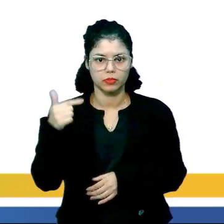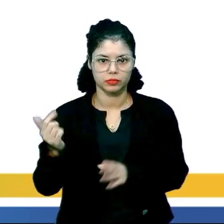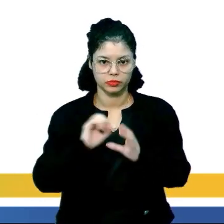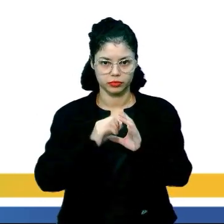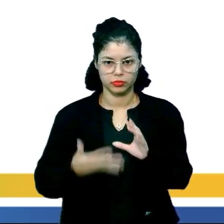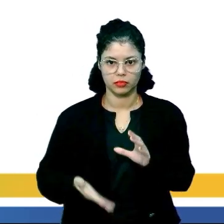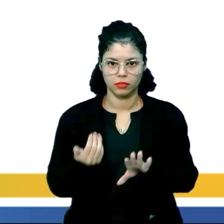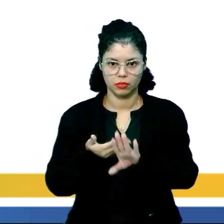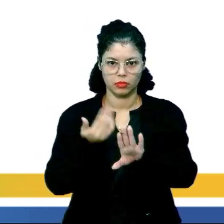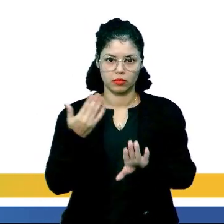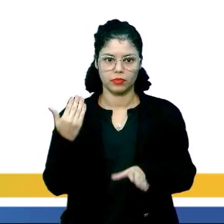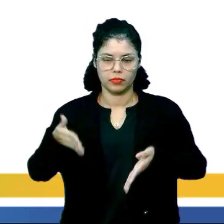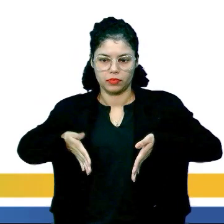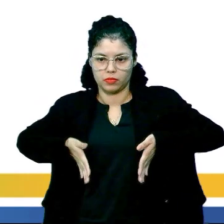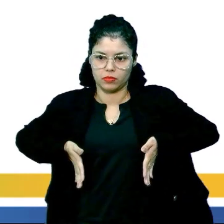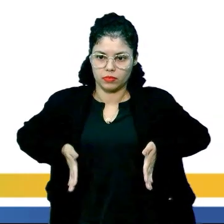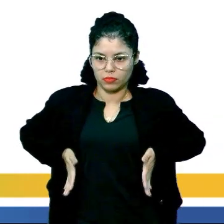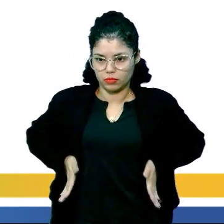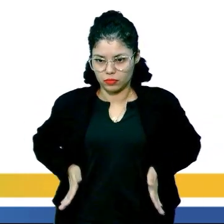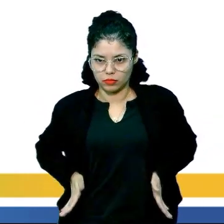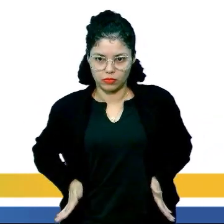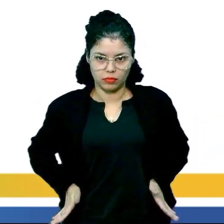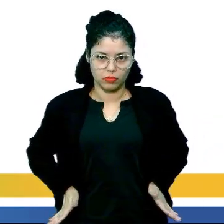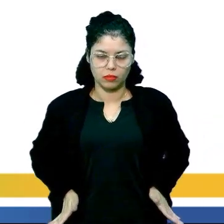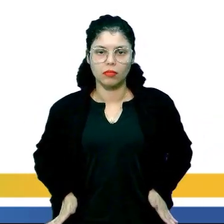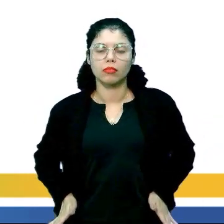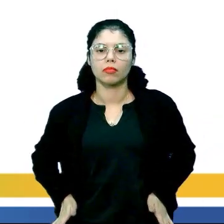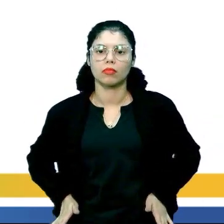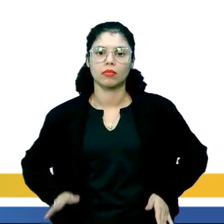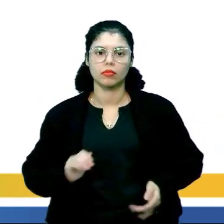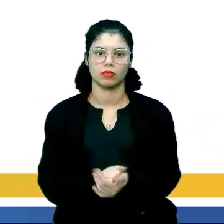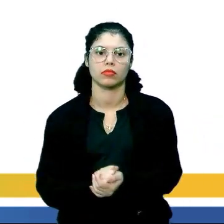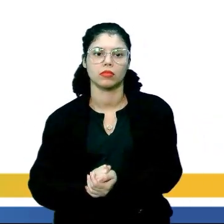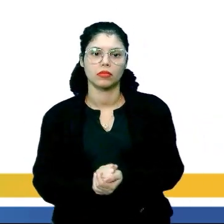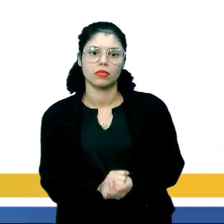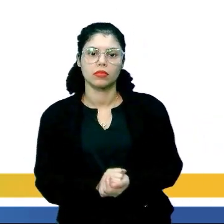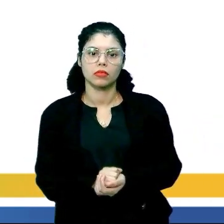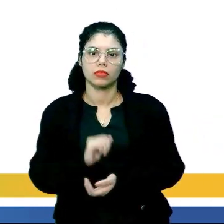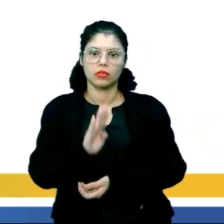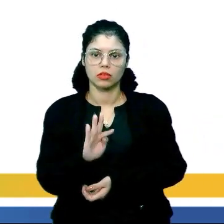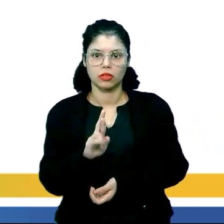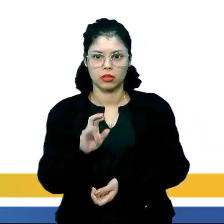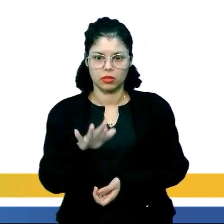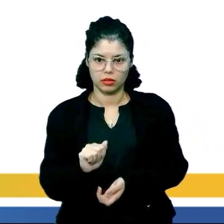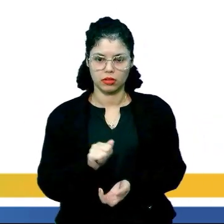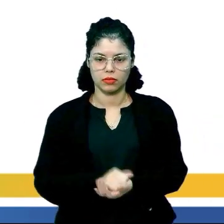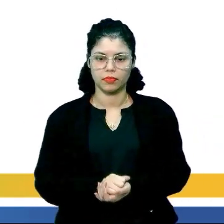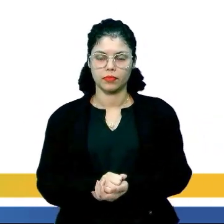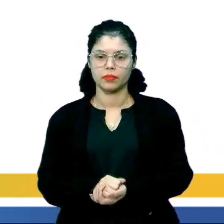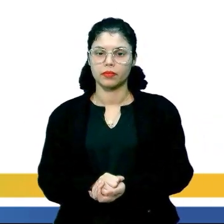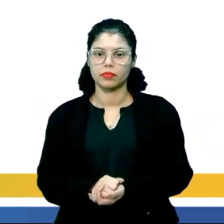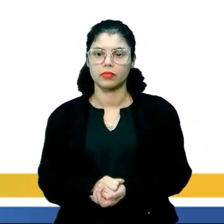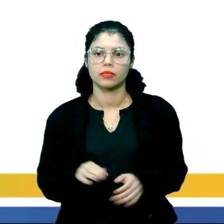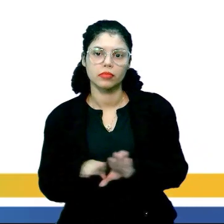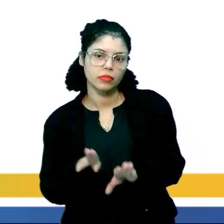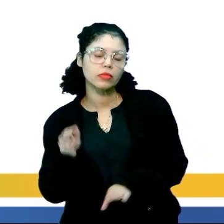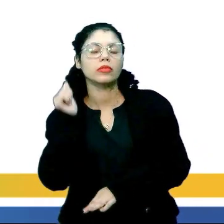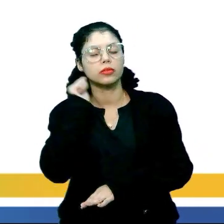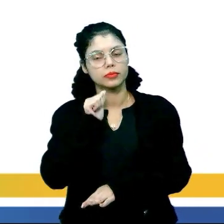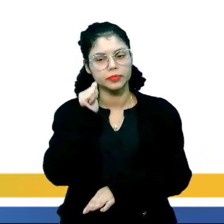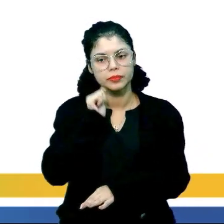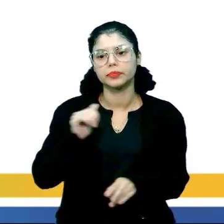outros modelos característicos da época são os tubins, aquelas roupas bem coladas no corpo, uma espécie de vestidinho que as